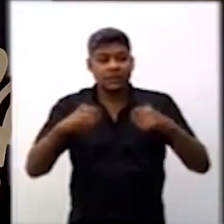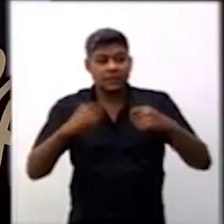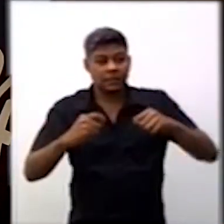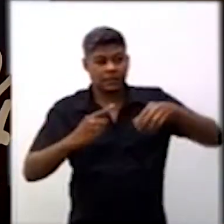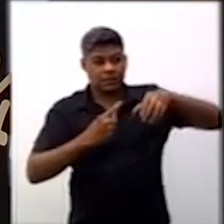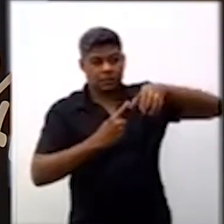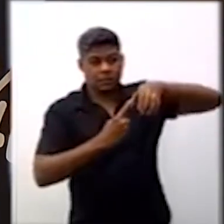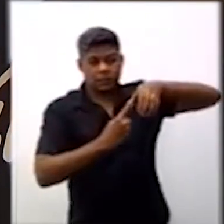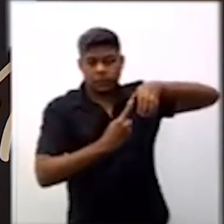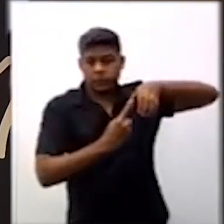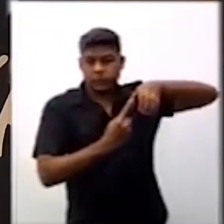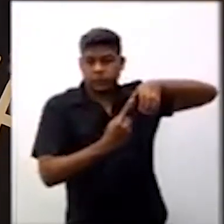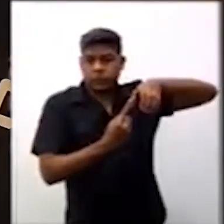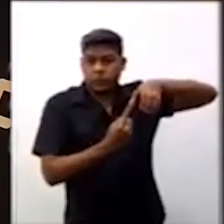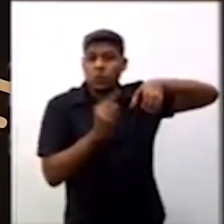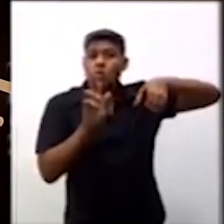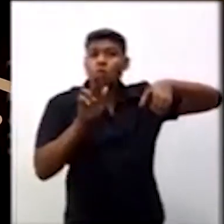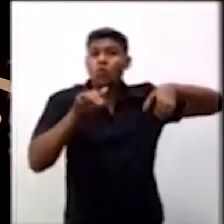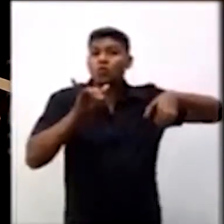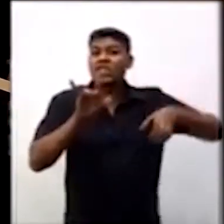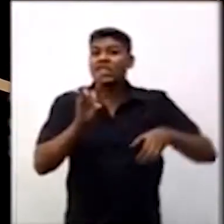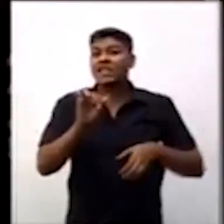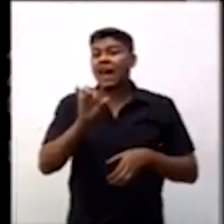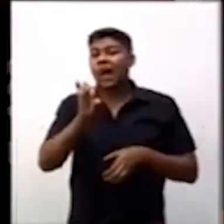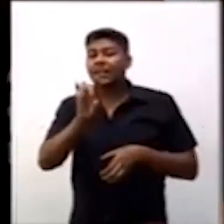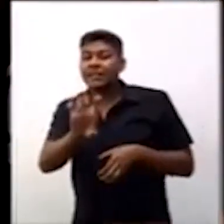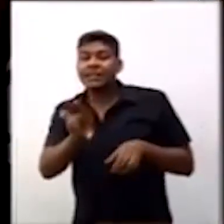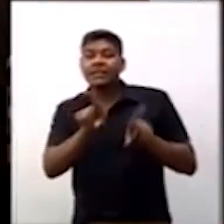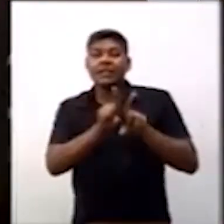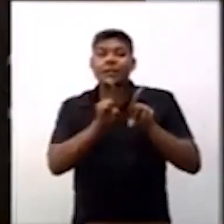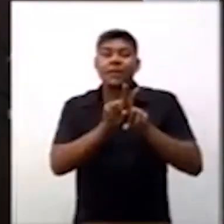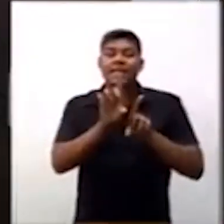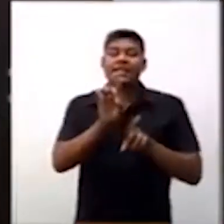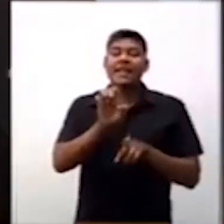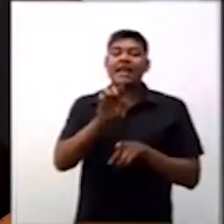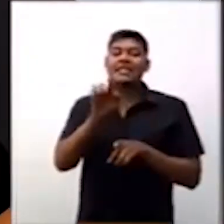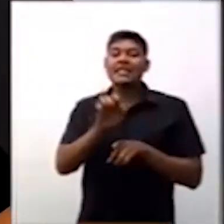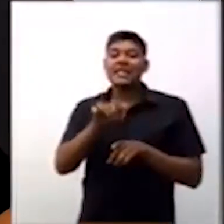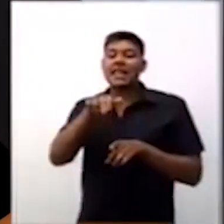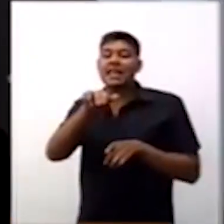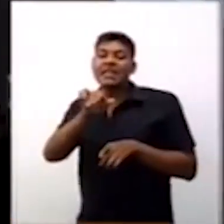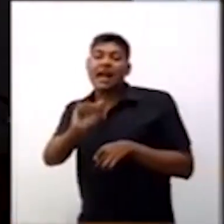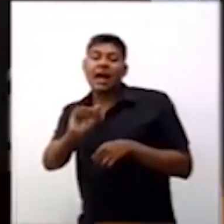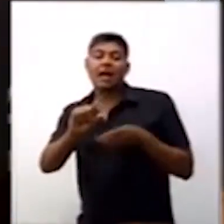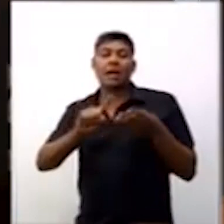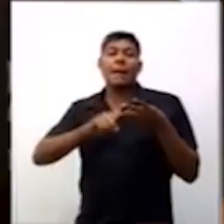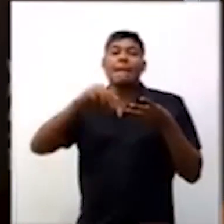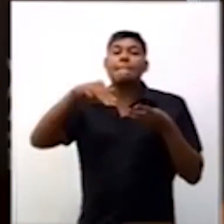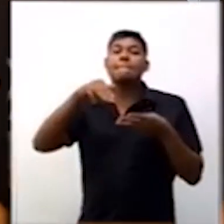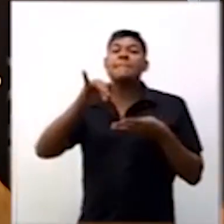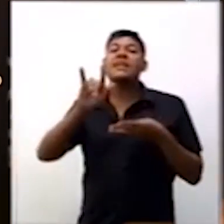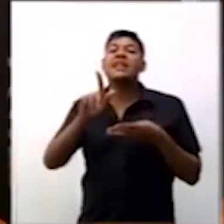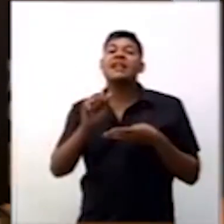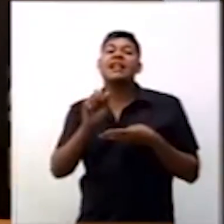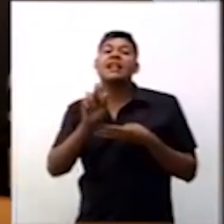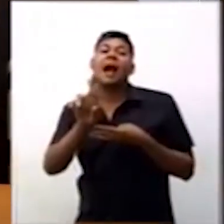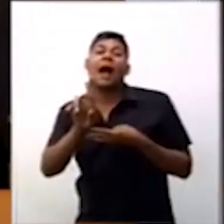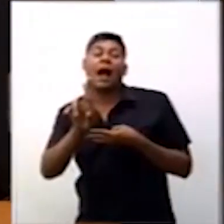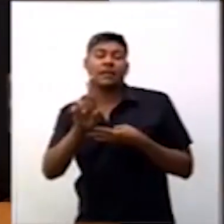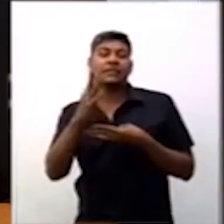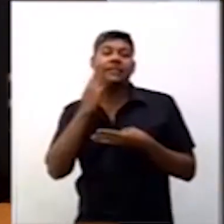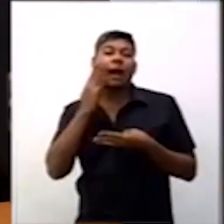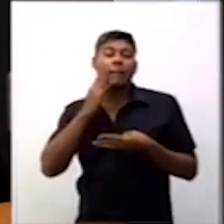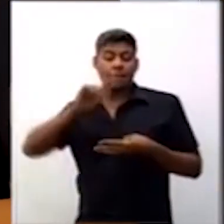marcar a unidade da medida, outro para marcar a dezena, outro para marcar a centena e outro para marcar a milhar. Milhar vem